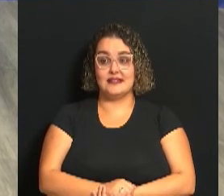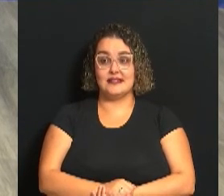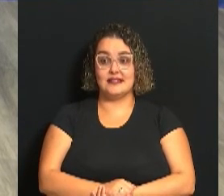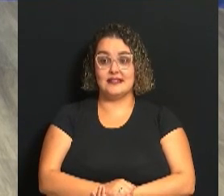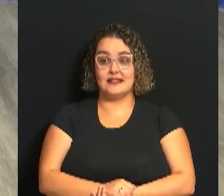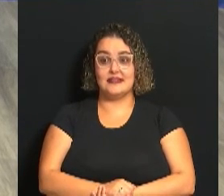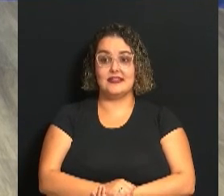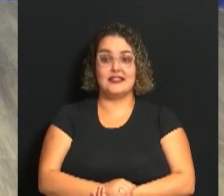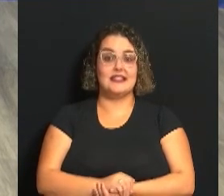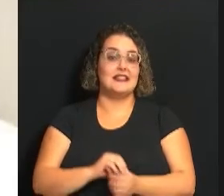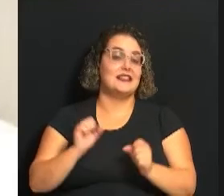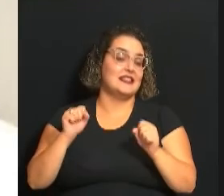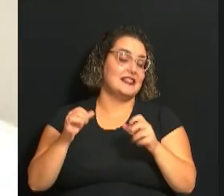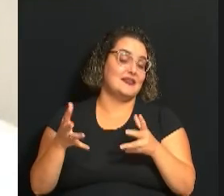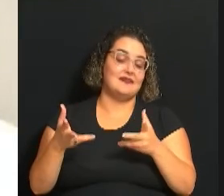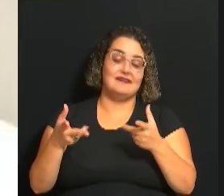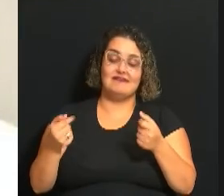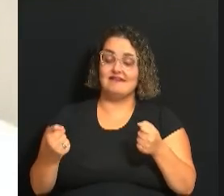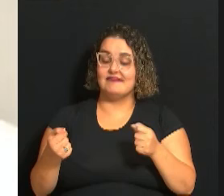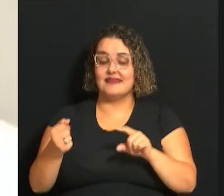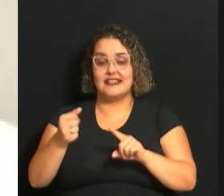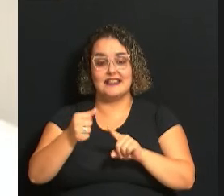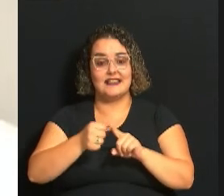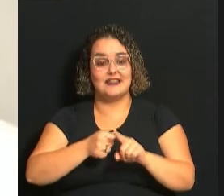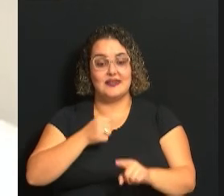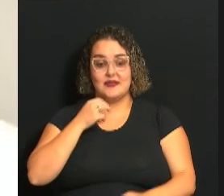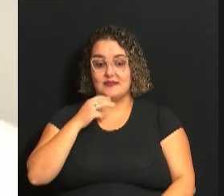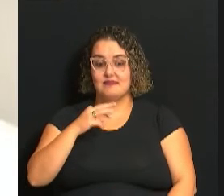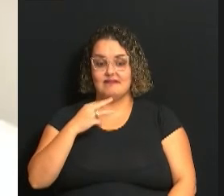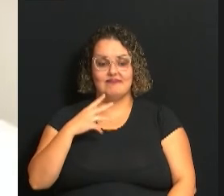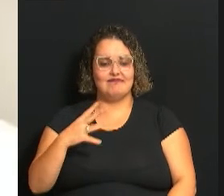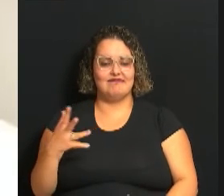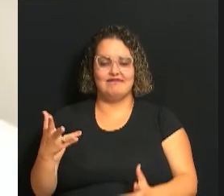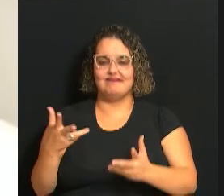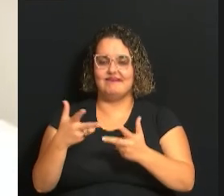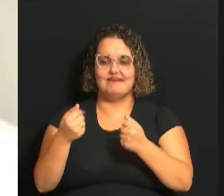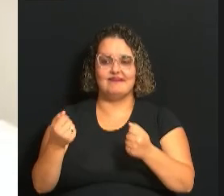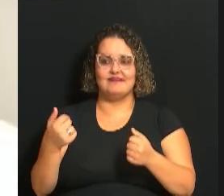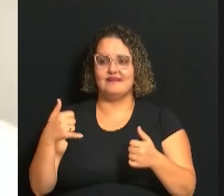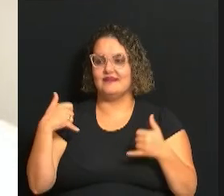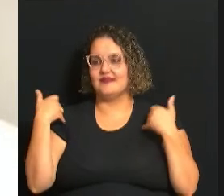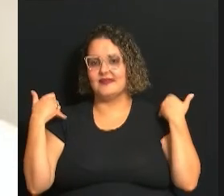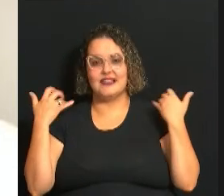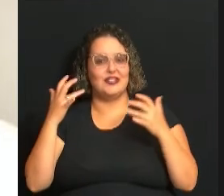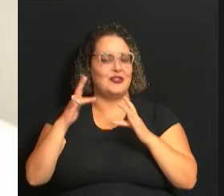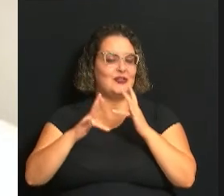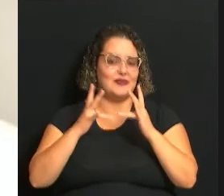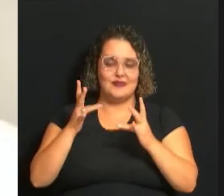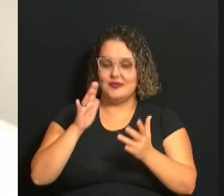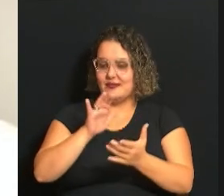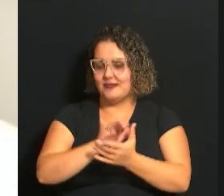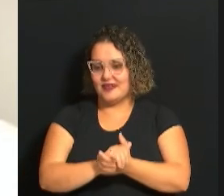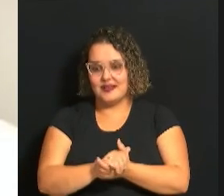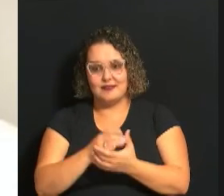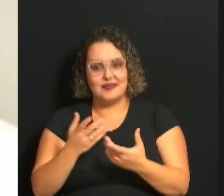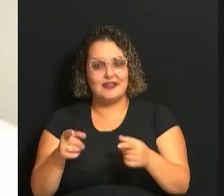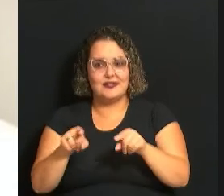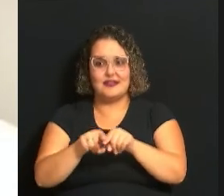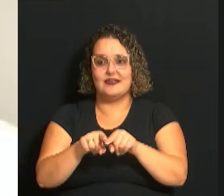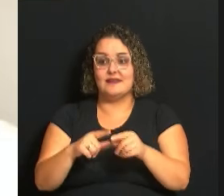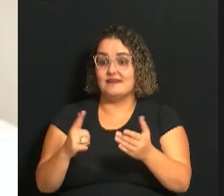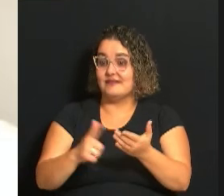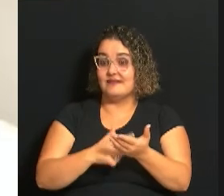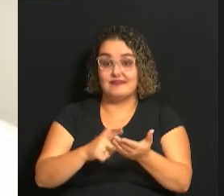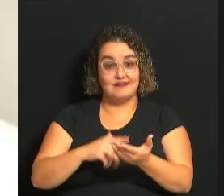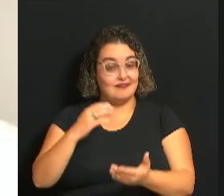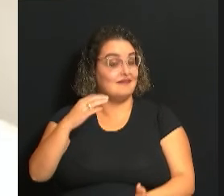Sim, maravilhoso. É um mês assim ímpar para mim, né? Mesmo aniversário, mesmo noivado, agora mesmo meu casamento, e eu lancei meu